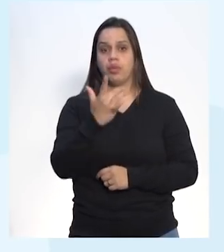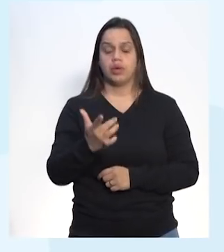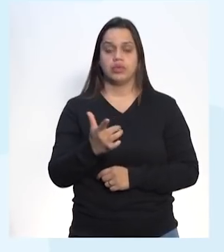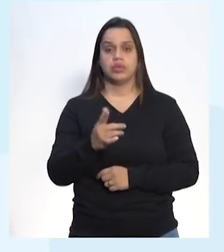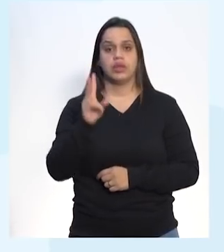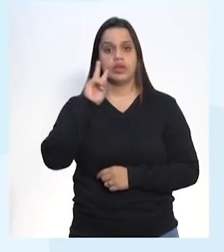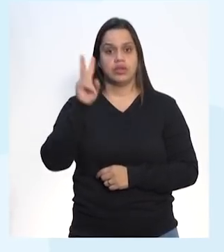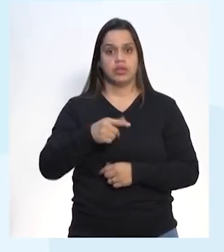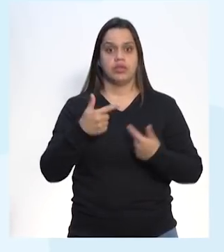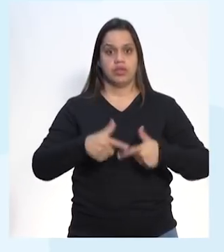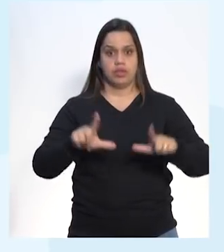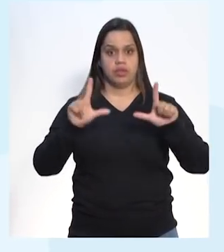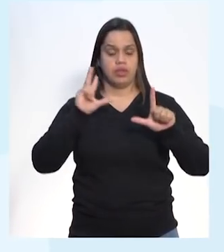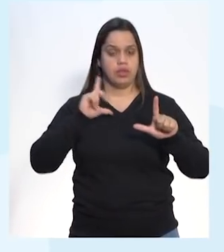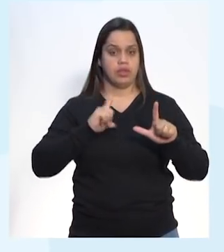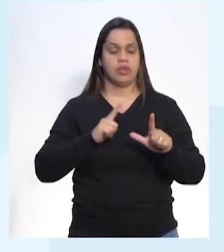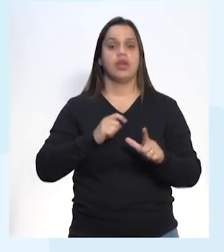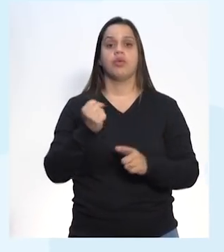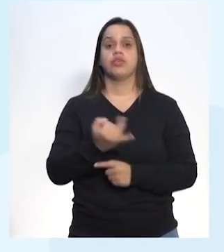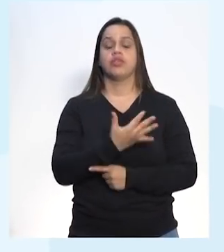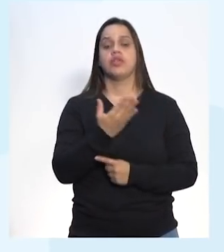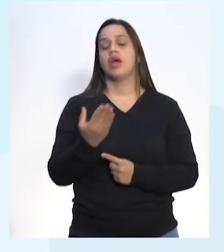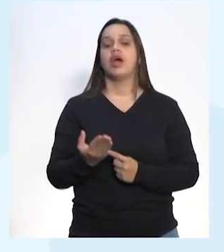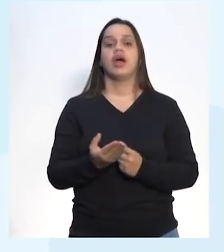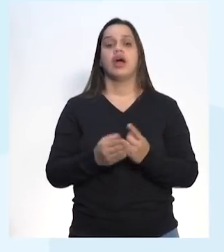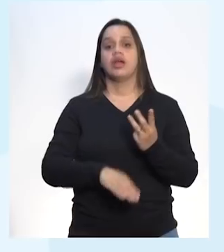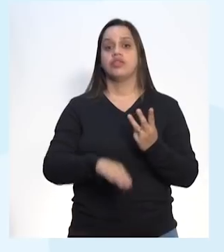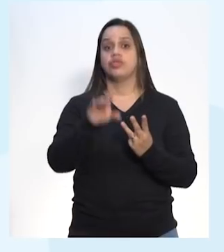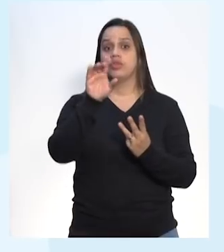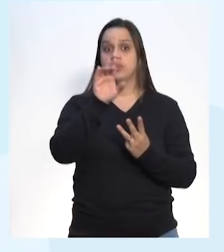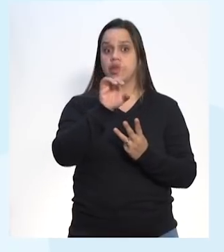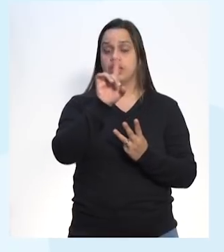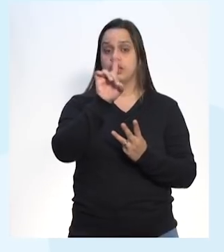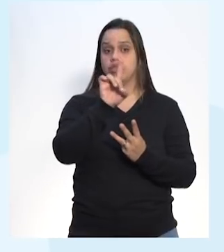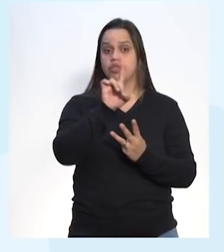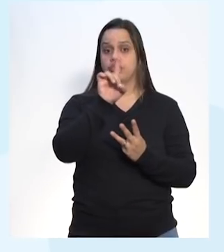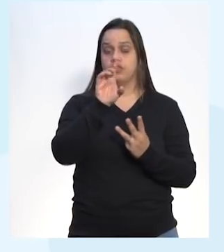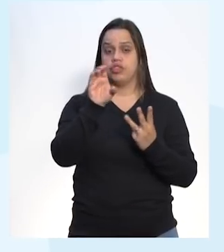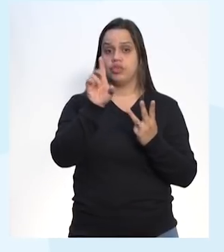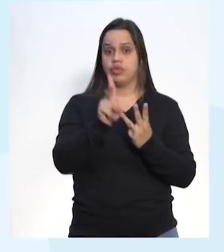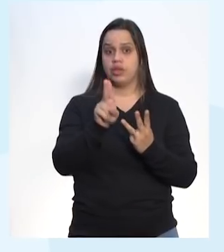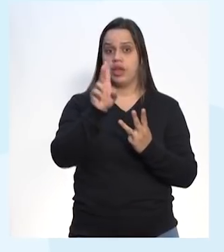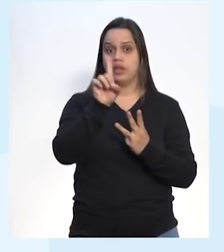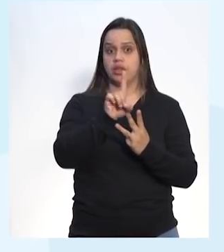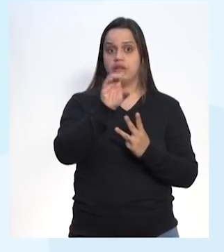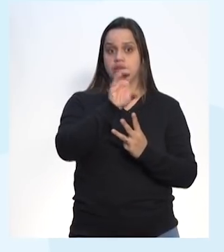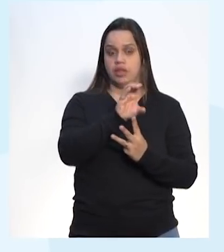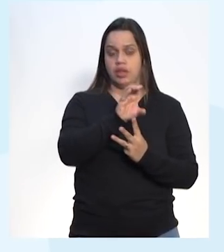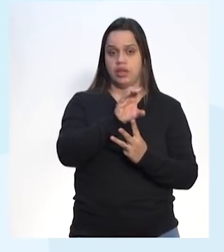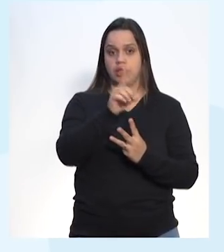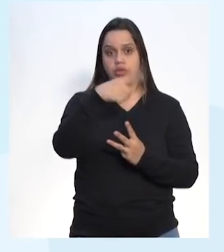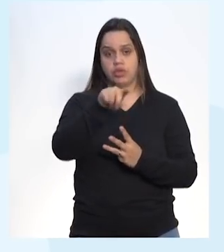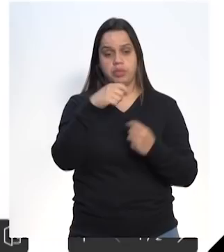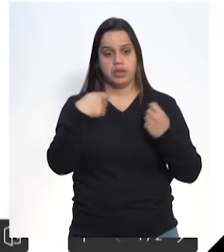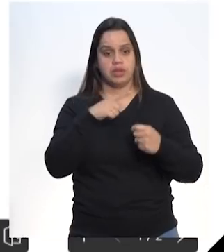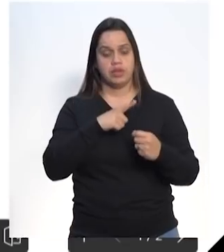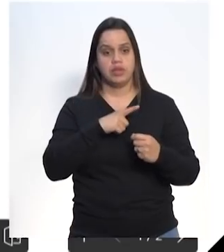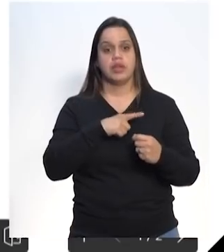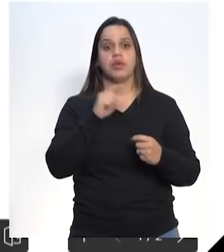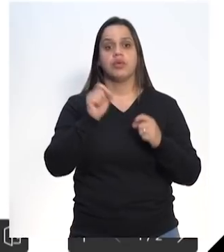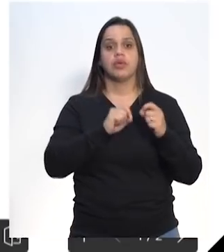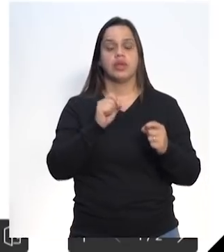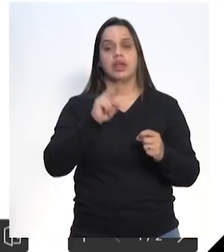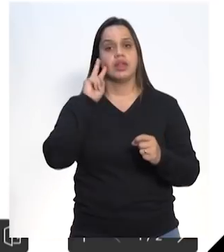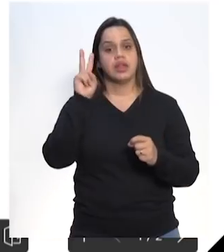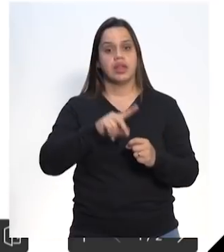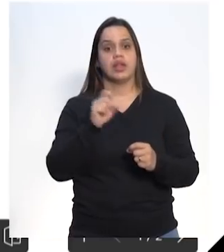A quantidade de dezena, centena e unidade. Que é a posição. Então, é essa posição. Então, se eu tinha que ter 5, eu tinha que vir no mínimo,